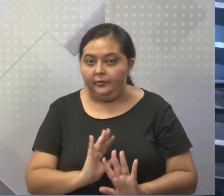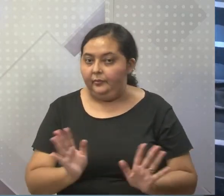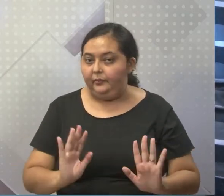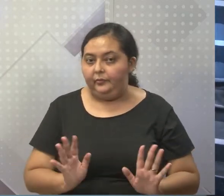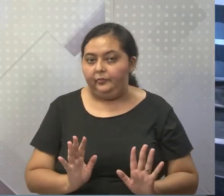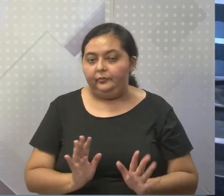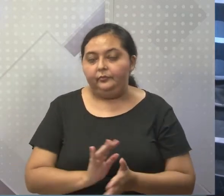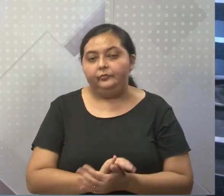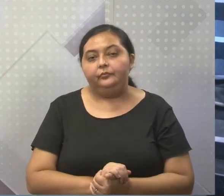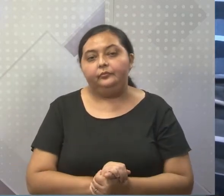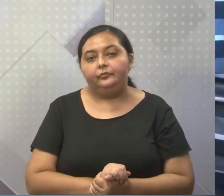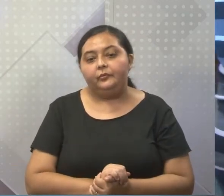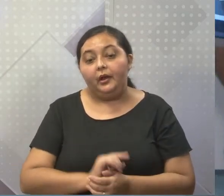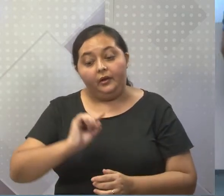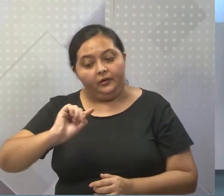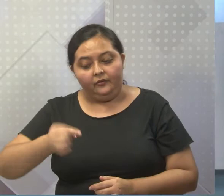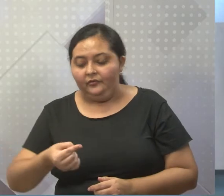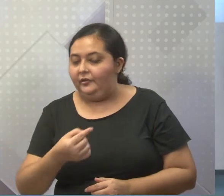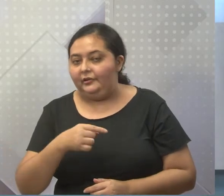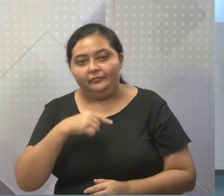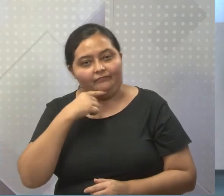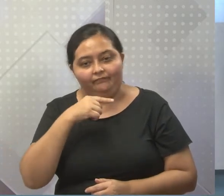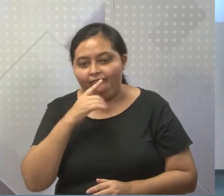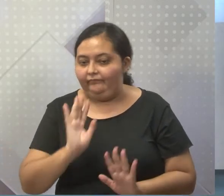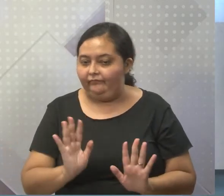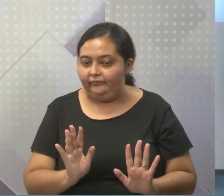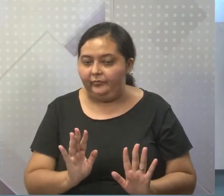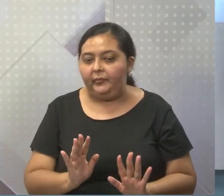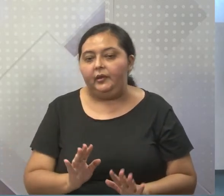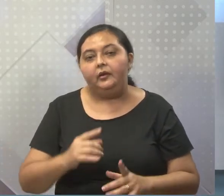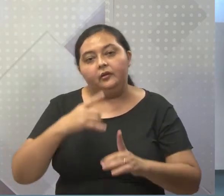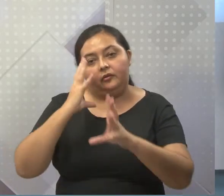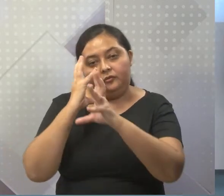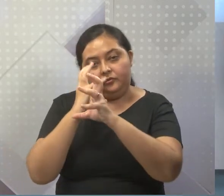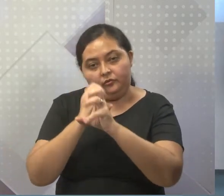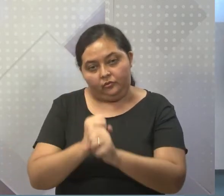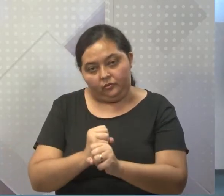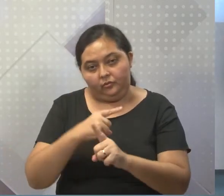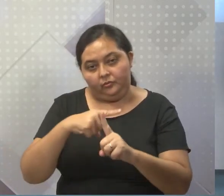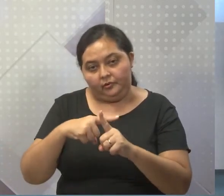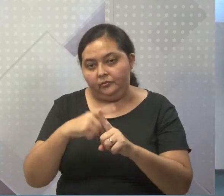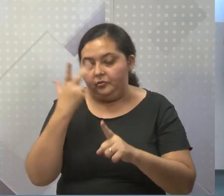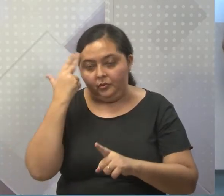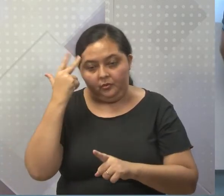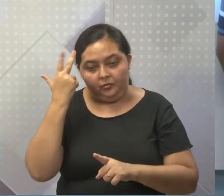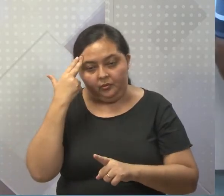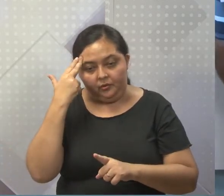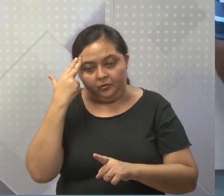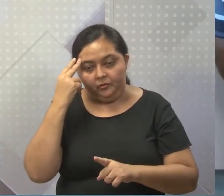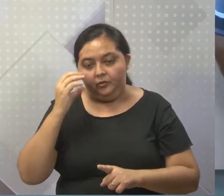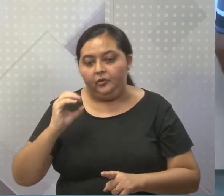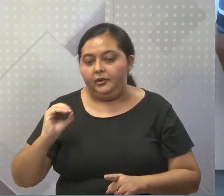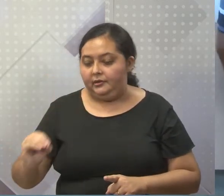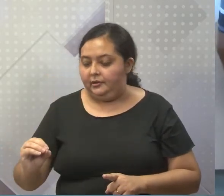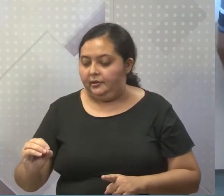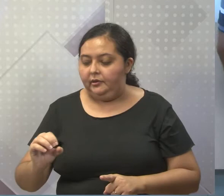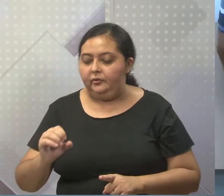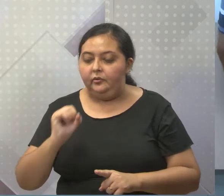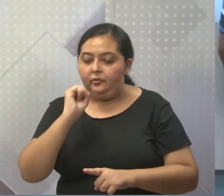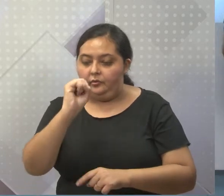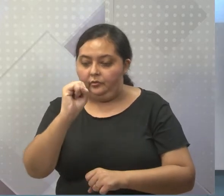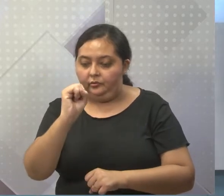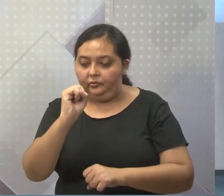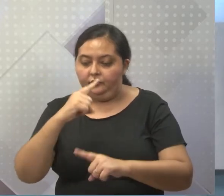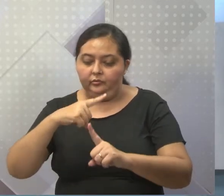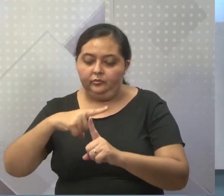nenhum da vírgula. Vou somar normal, 0. 8 mais 0 é 0. E eu vou colocar esse 0